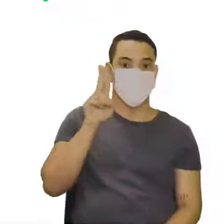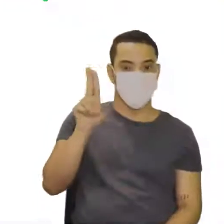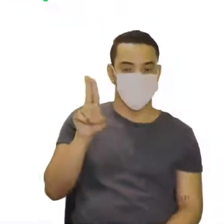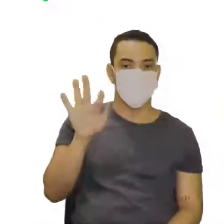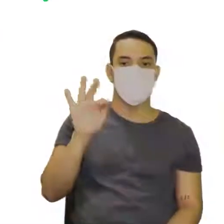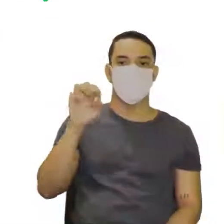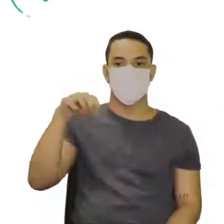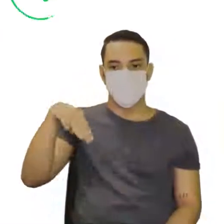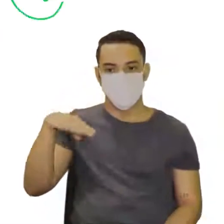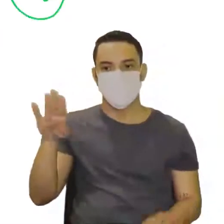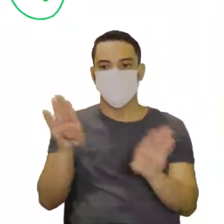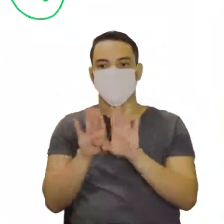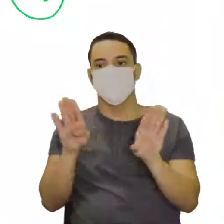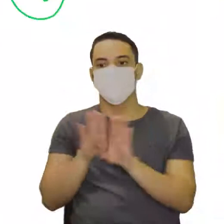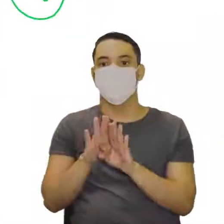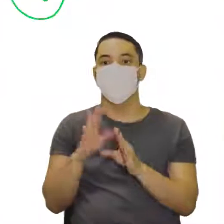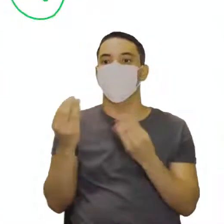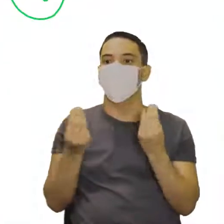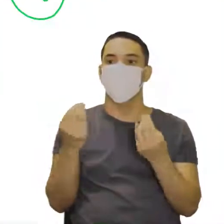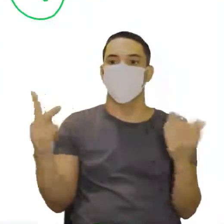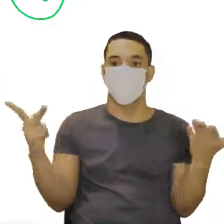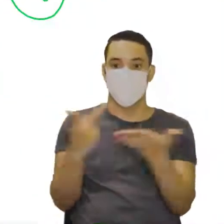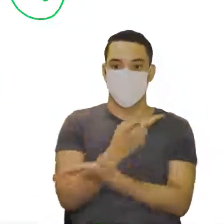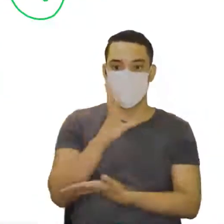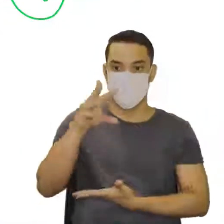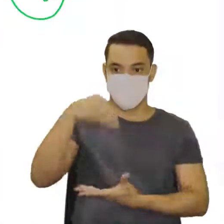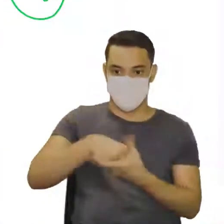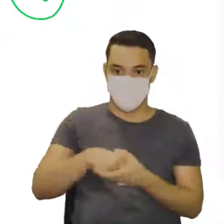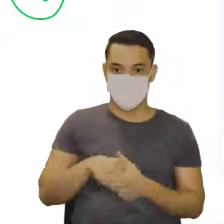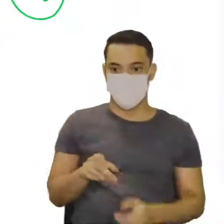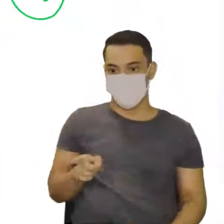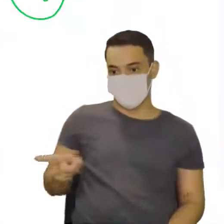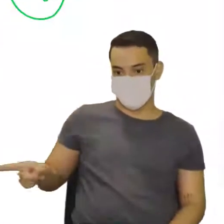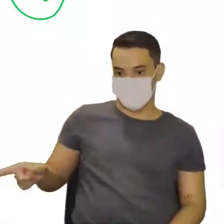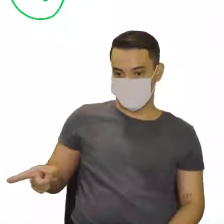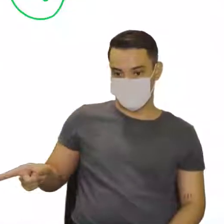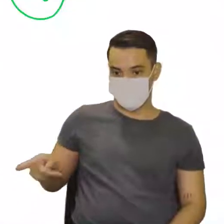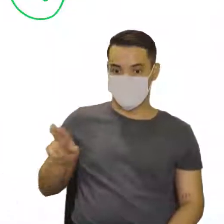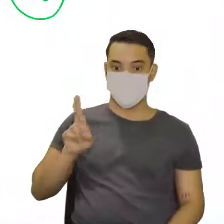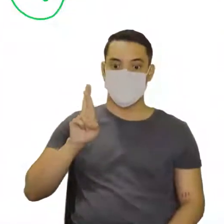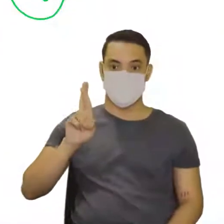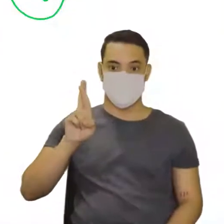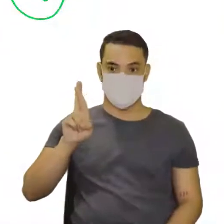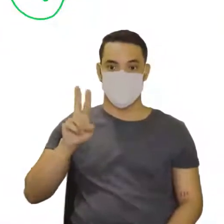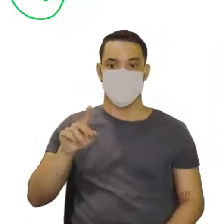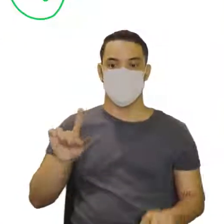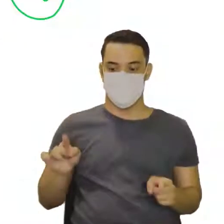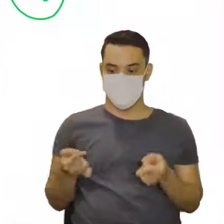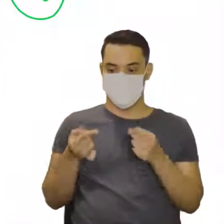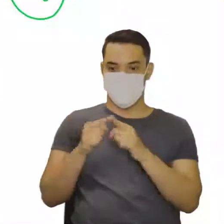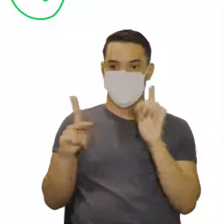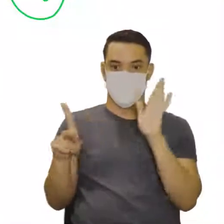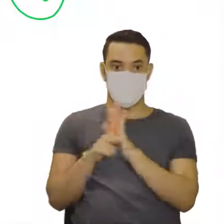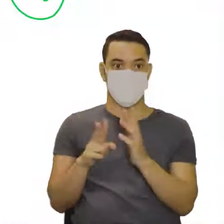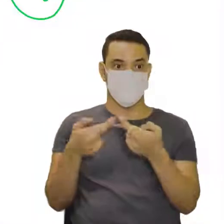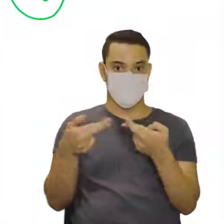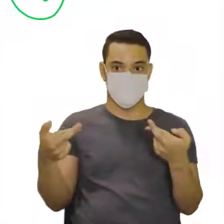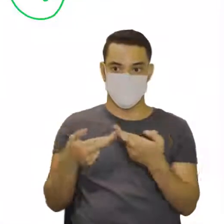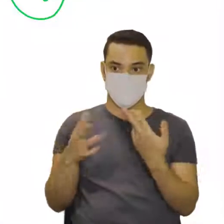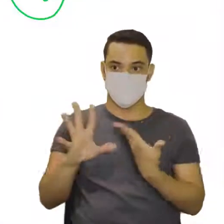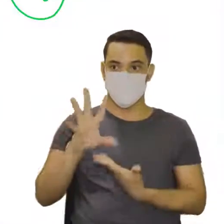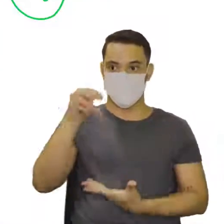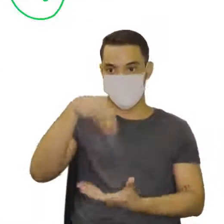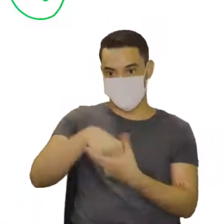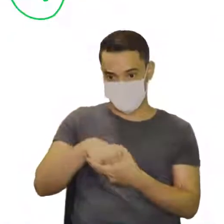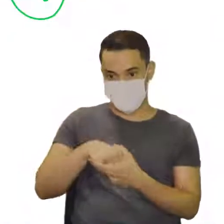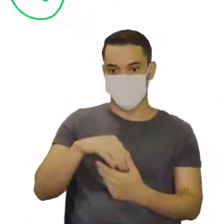esse aqui é a corrente que atravessa o circuito e esse aqui é o nosso Rzinho, tá? Que é a resistência interna desse receptor aí